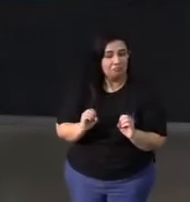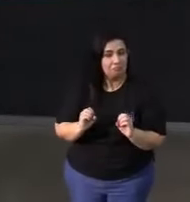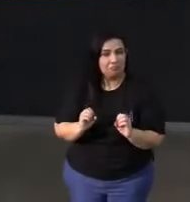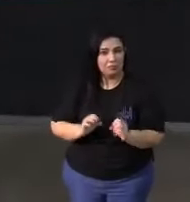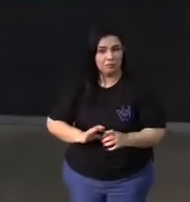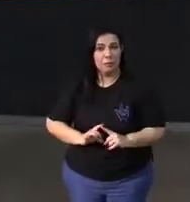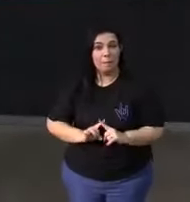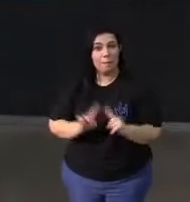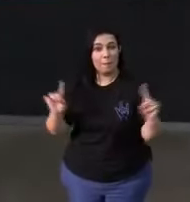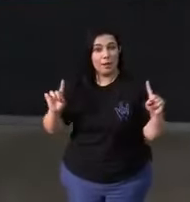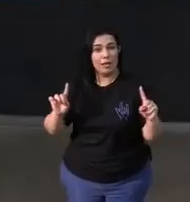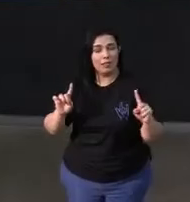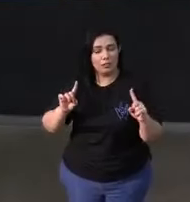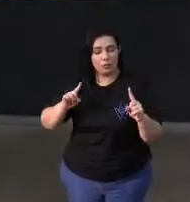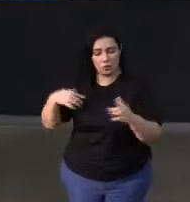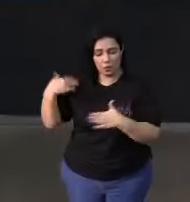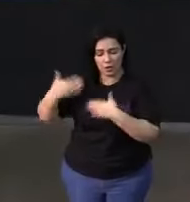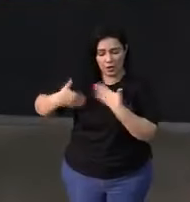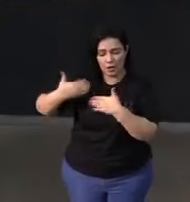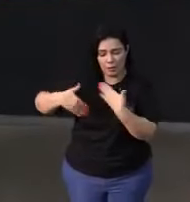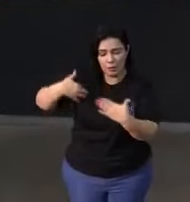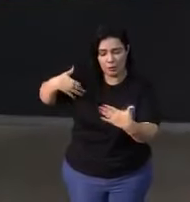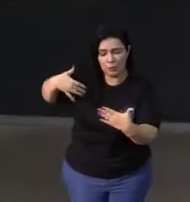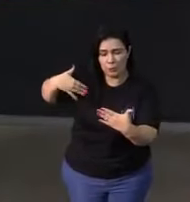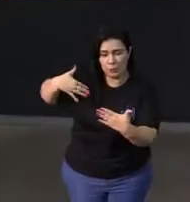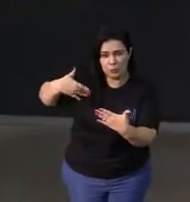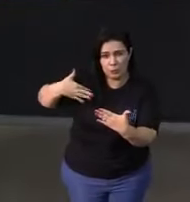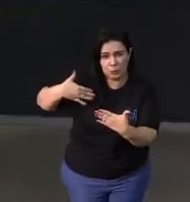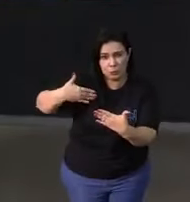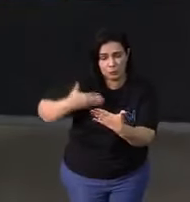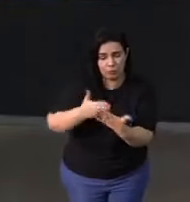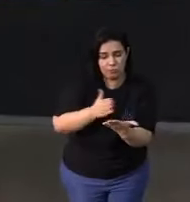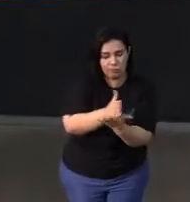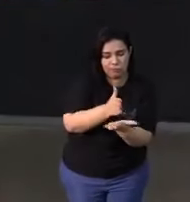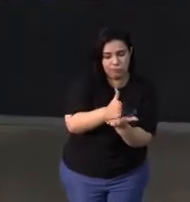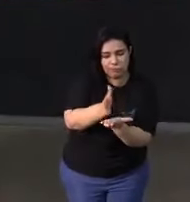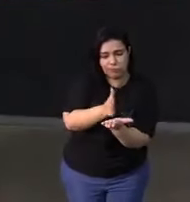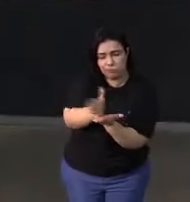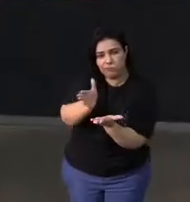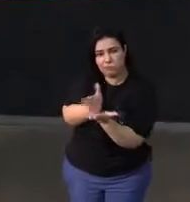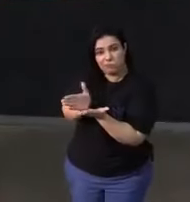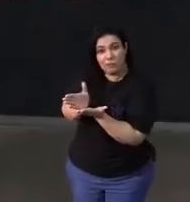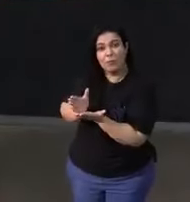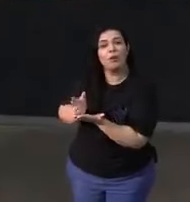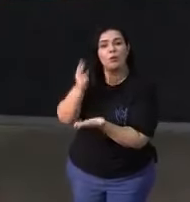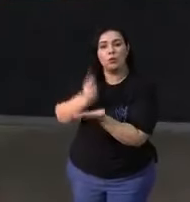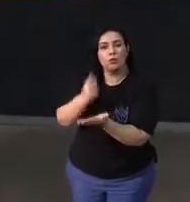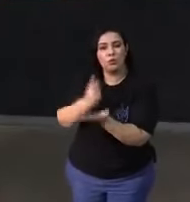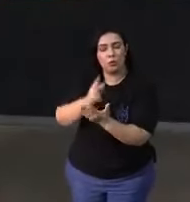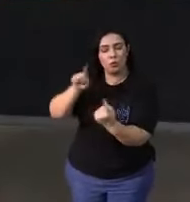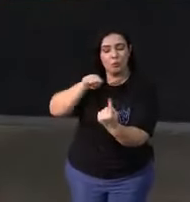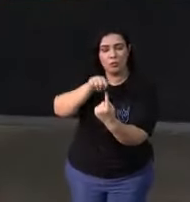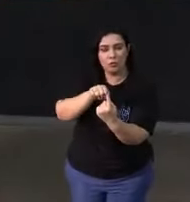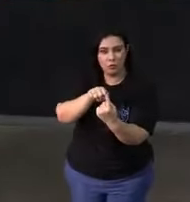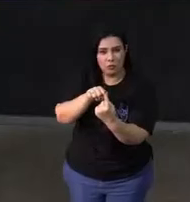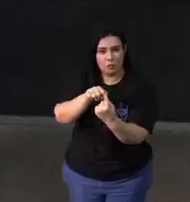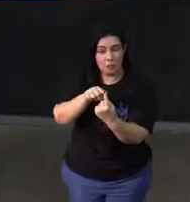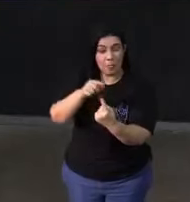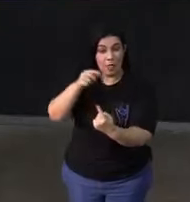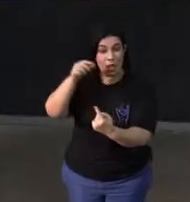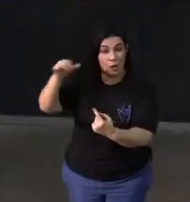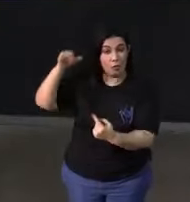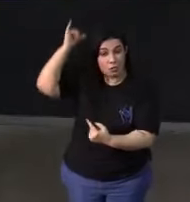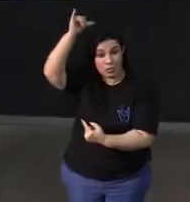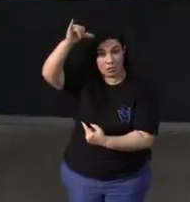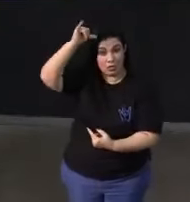aquilo. Mas no percurso, Davi se flexionou para continuar na direção que Deus dava. A unção que